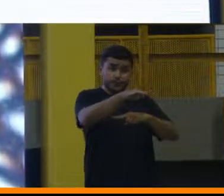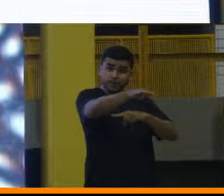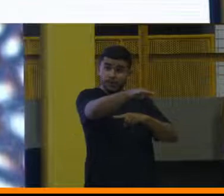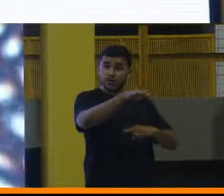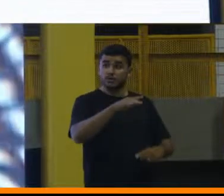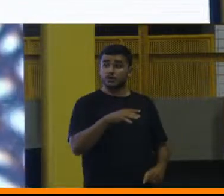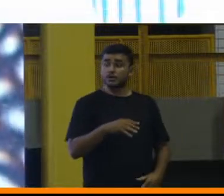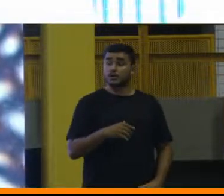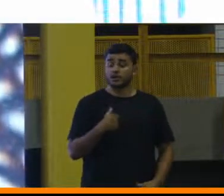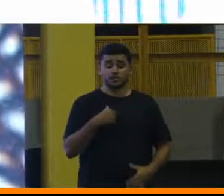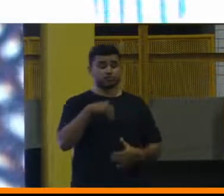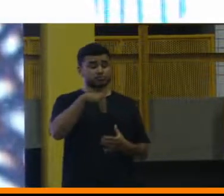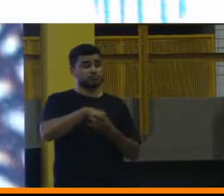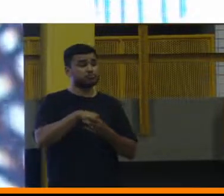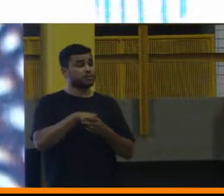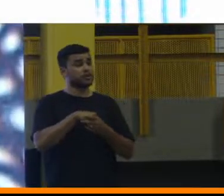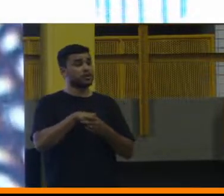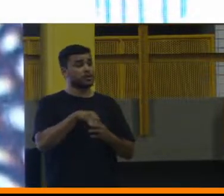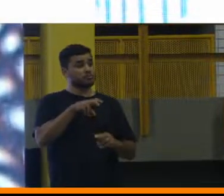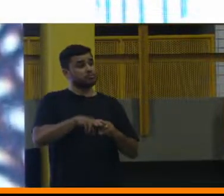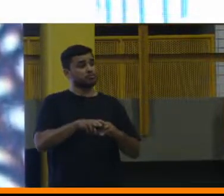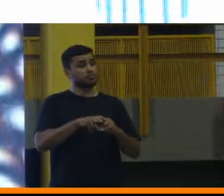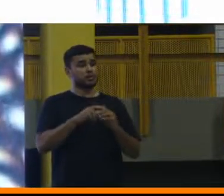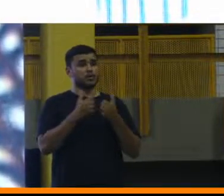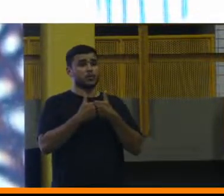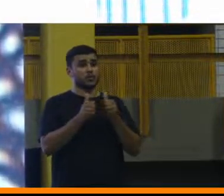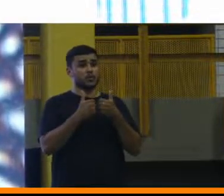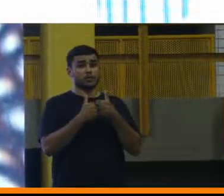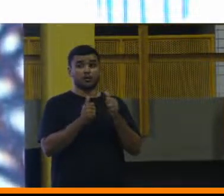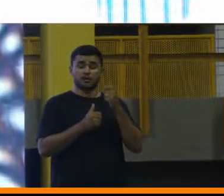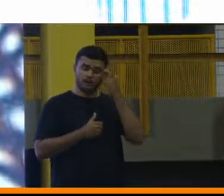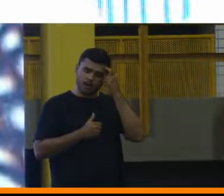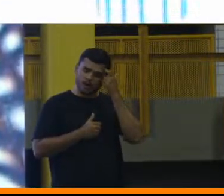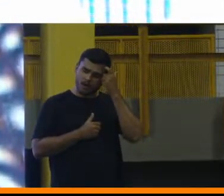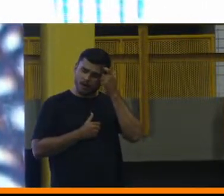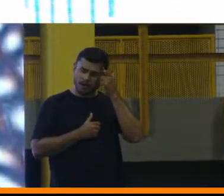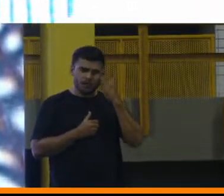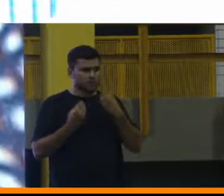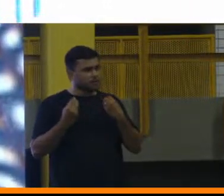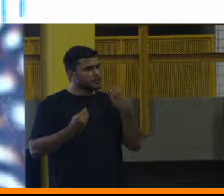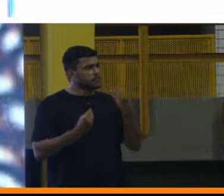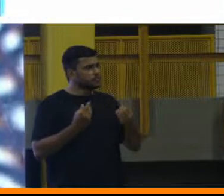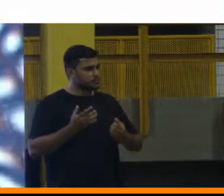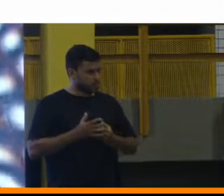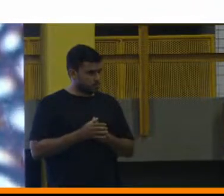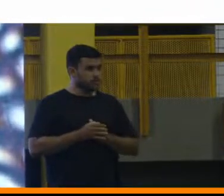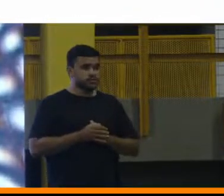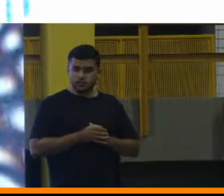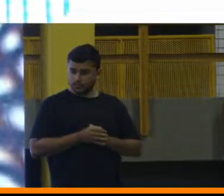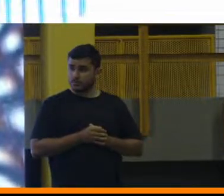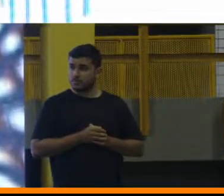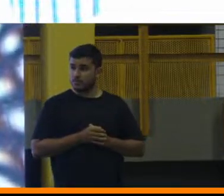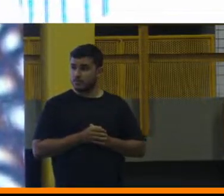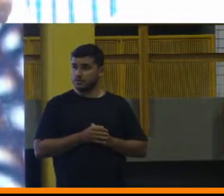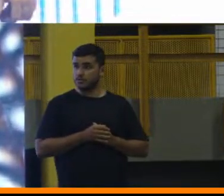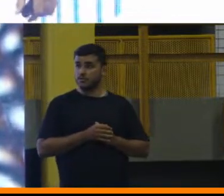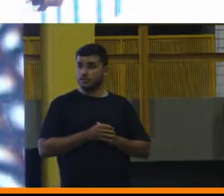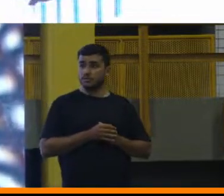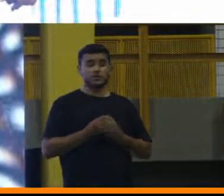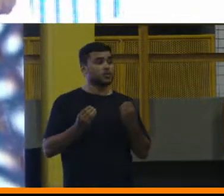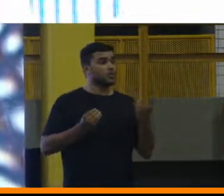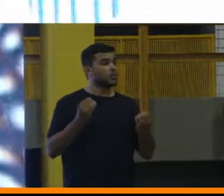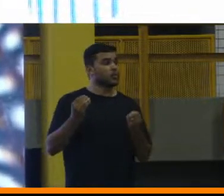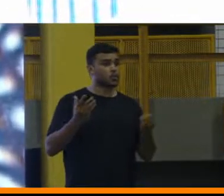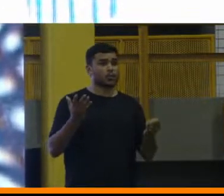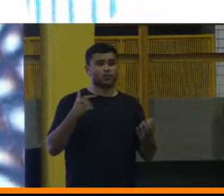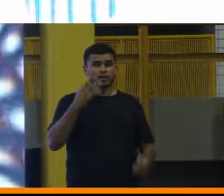ônibus e a pergunta é, está lá dentro do ônibus, Você consegue saber com que velocidade o